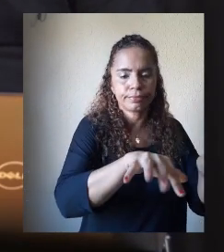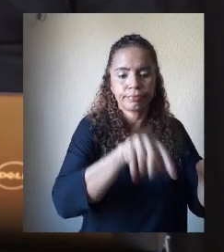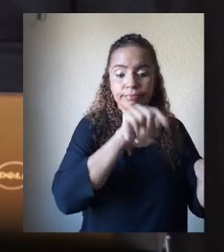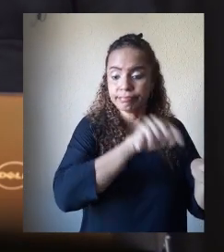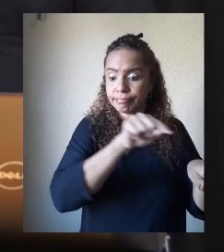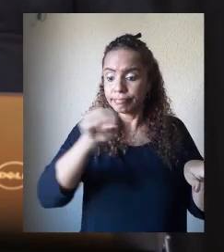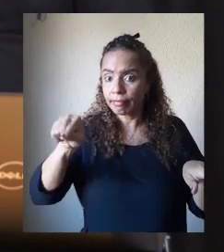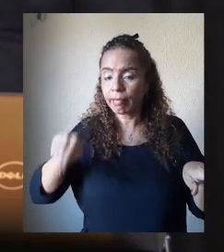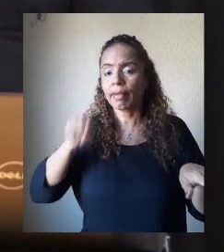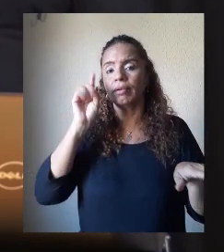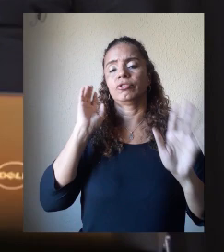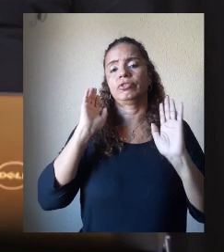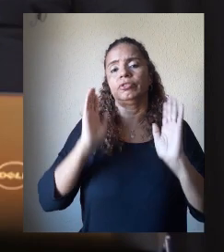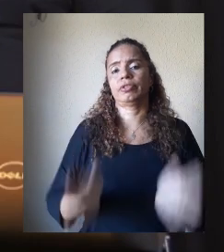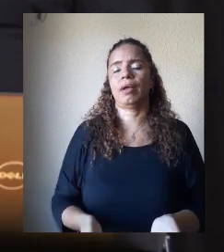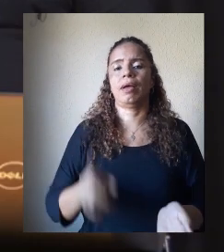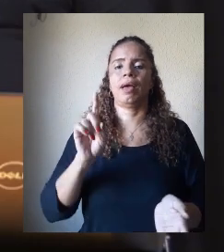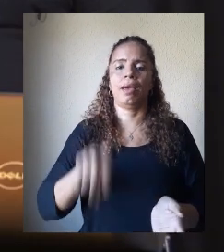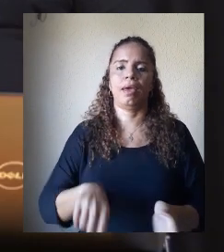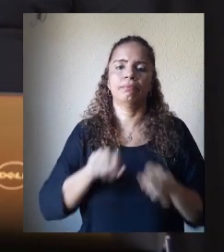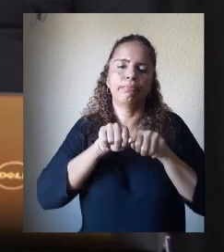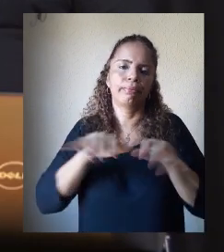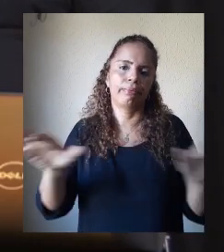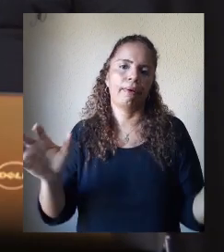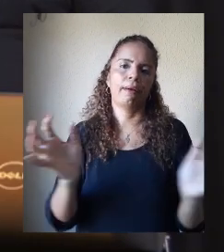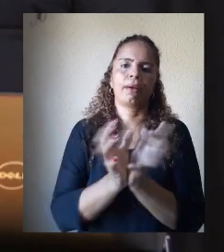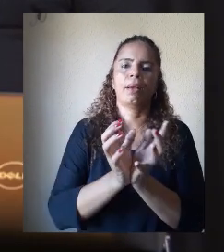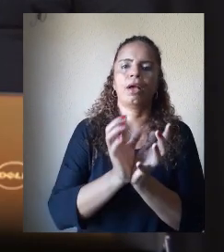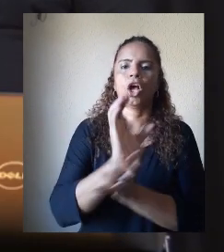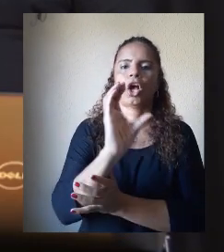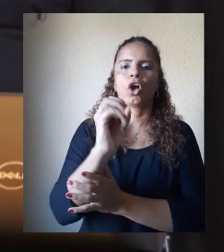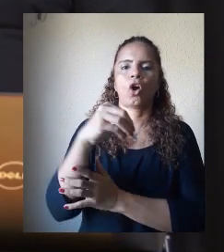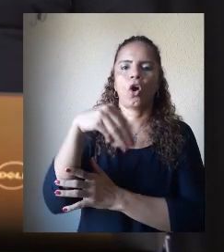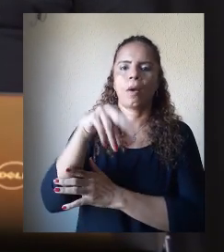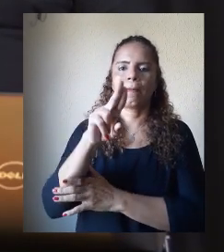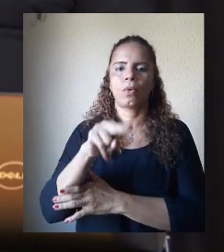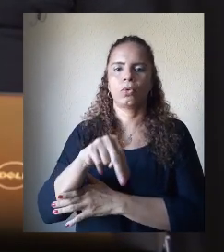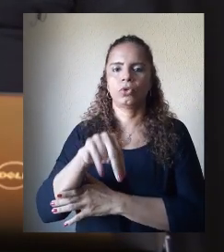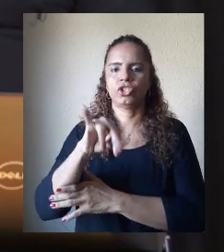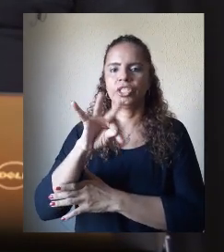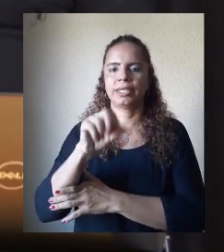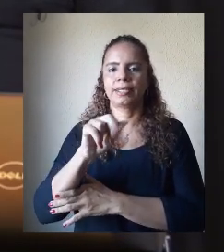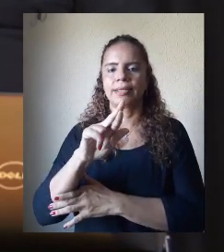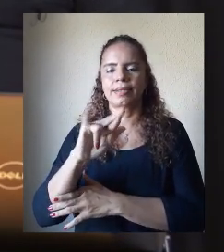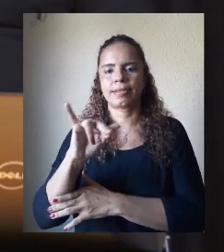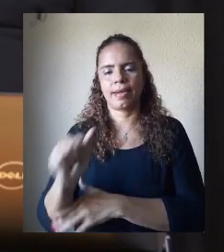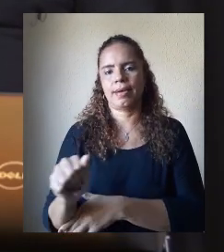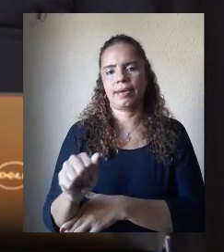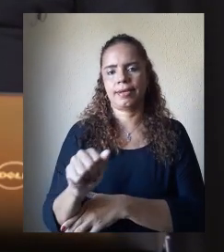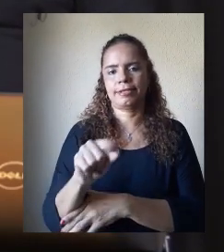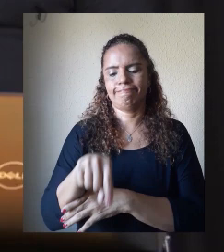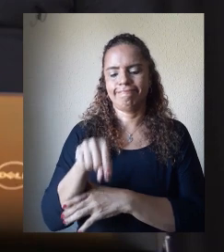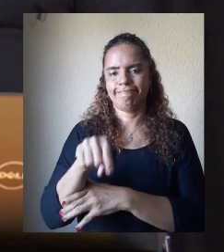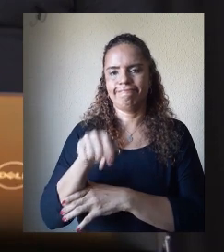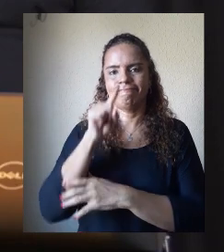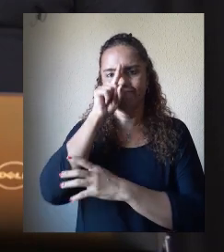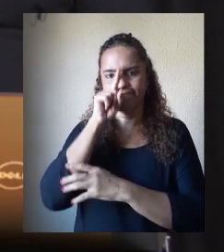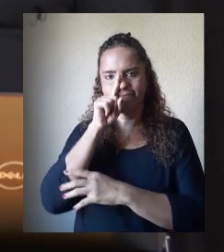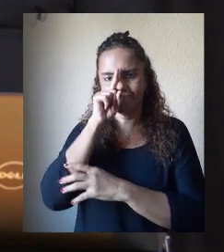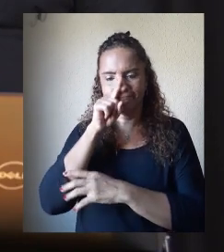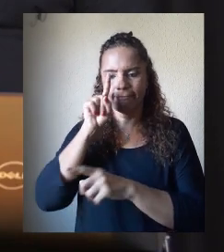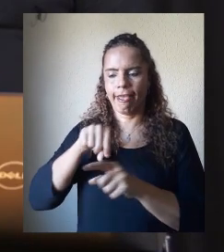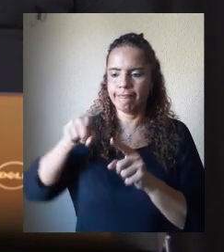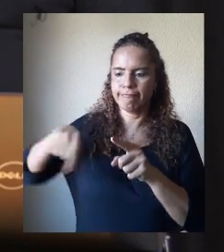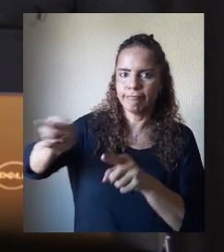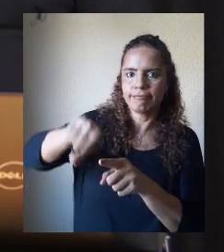na iminência da fase de transmissão comunitária, se já não estivermos, né? E do ponto de